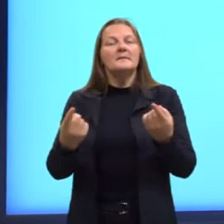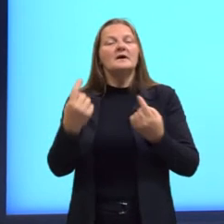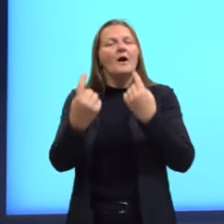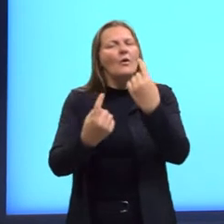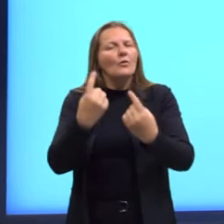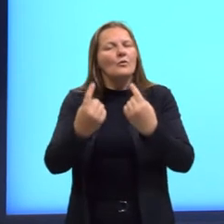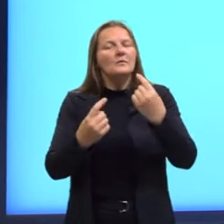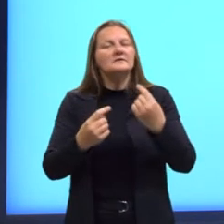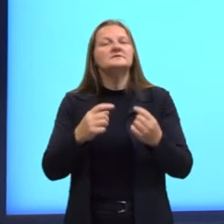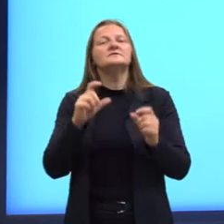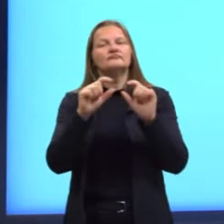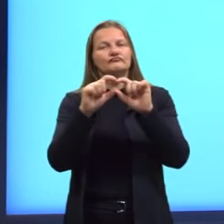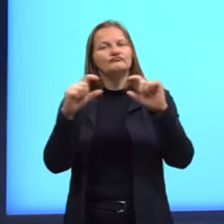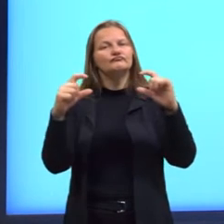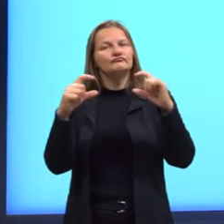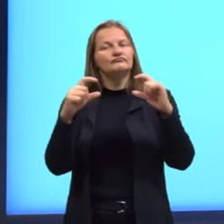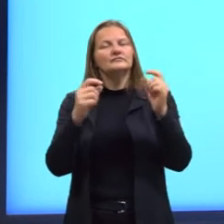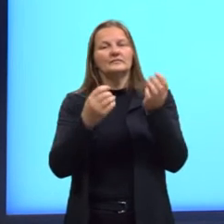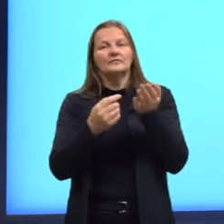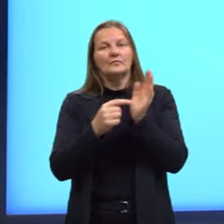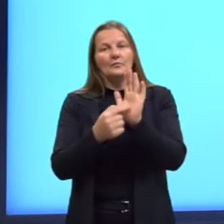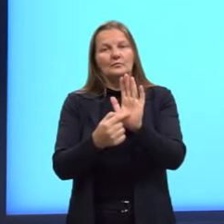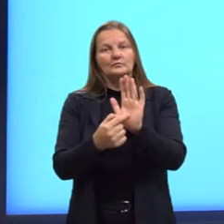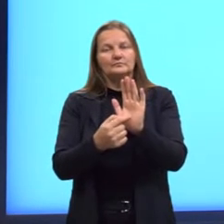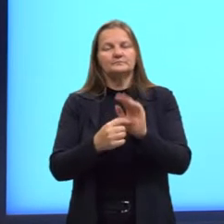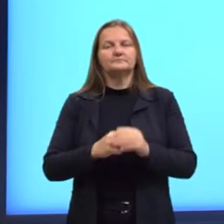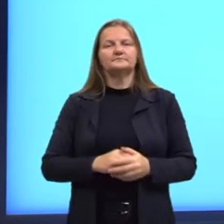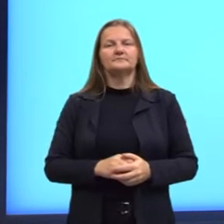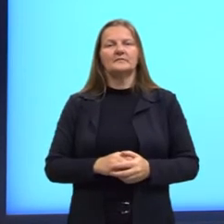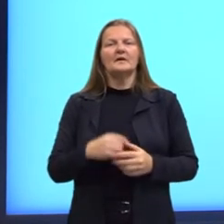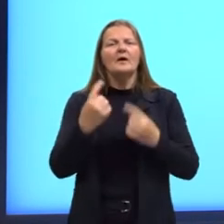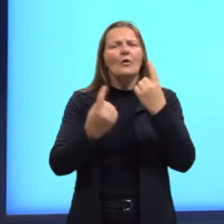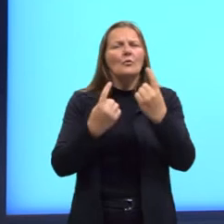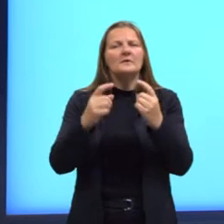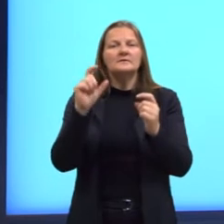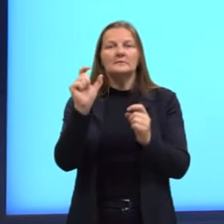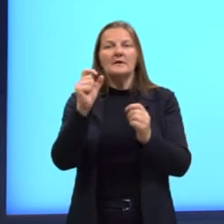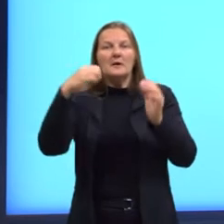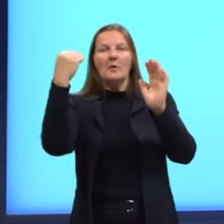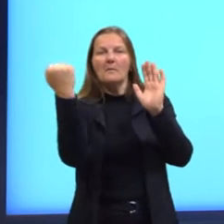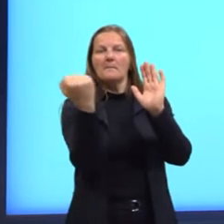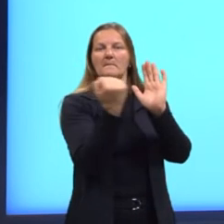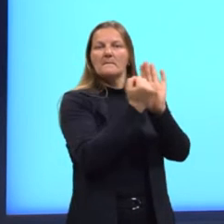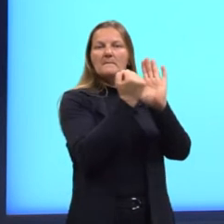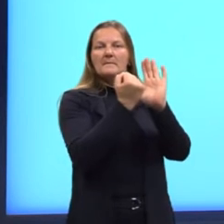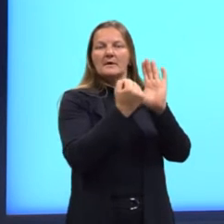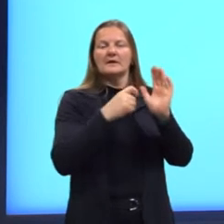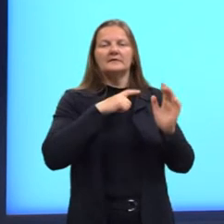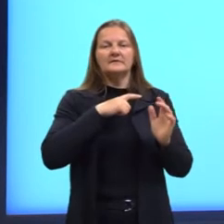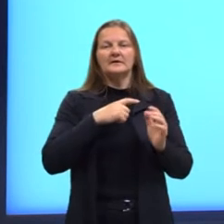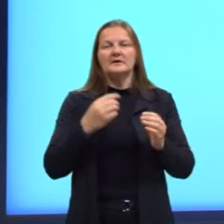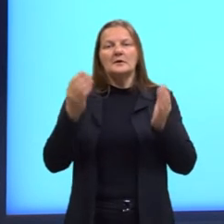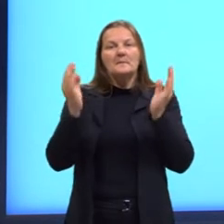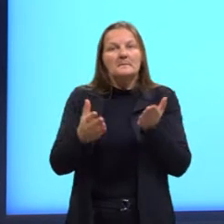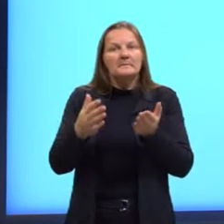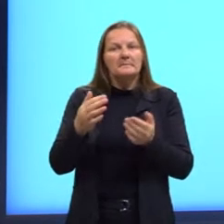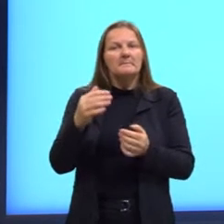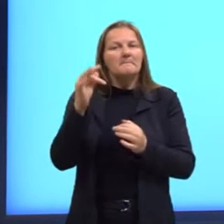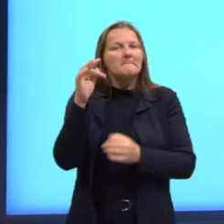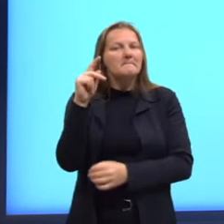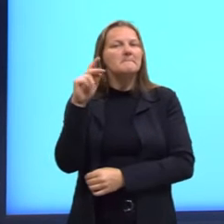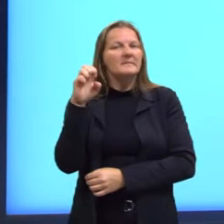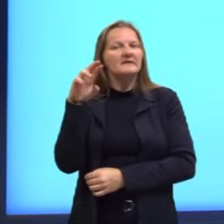algumas expressões E essas expressões elas marcam elas são obrigatórias dentro de um presente perfeito